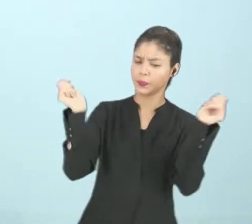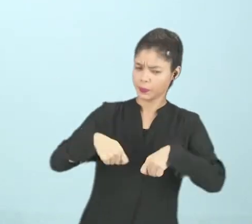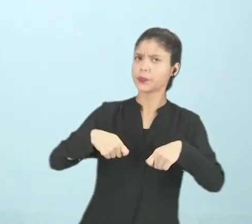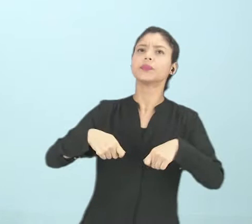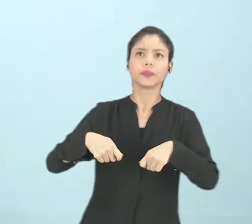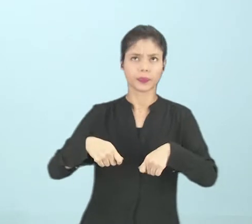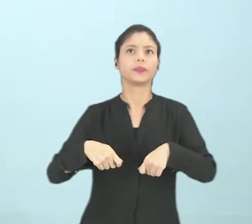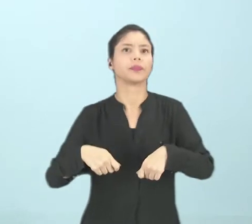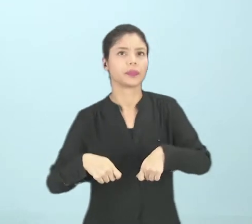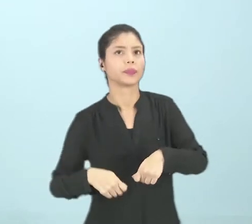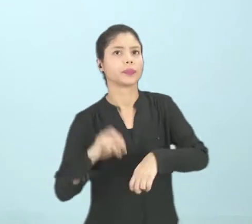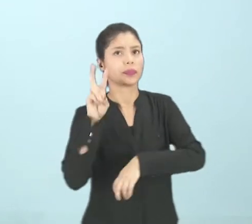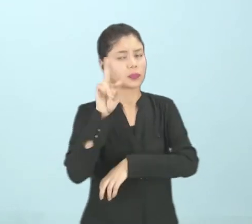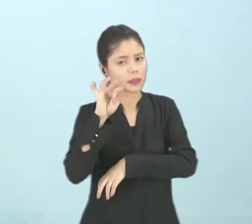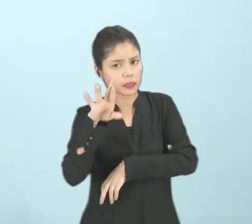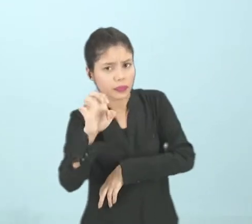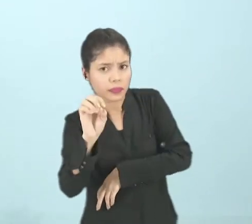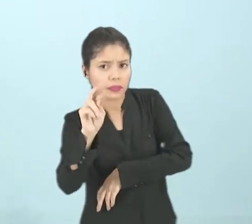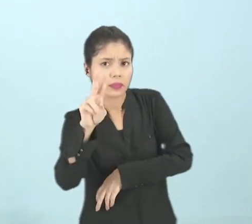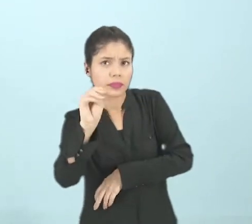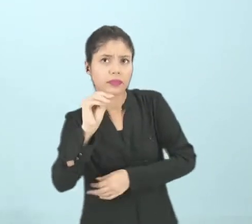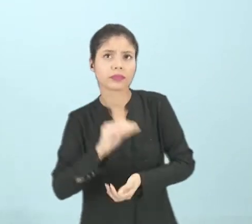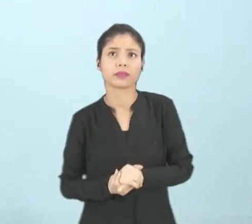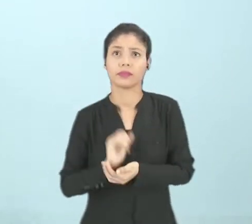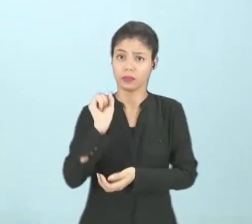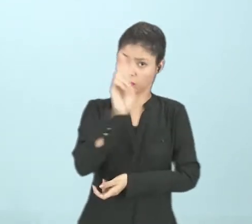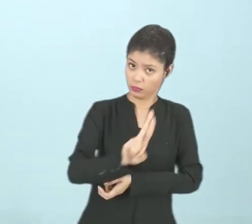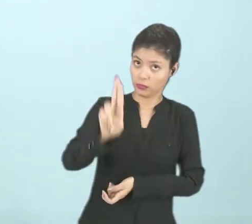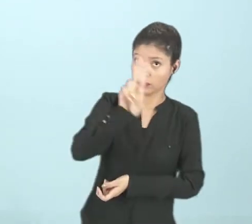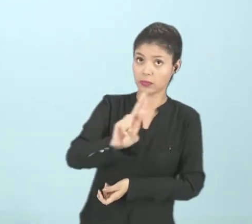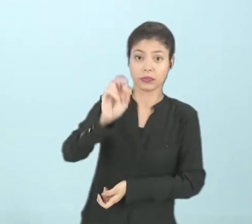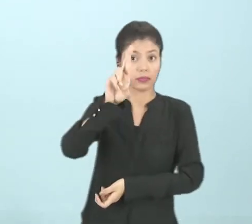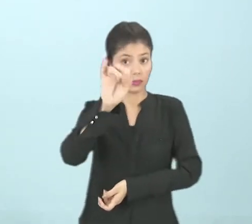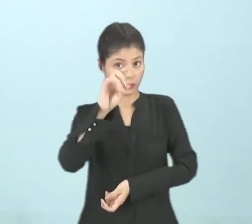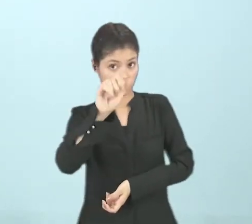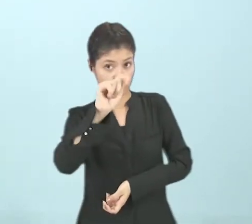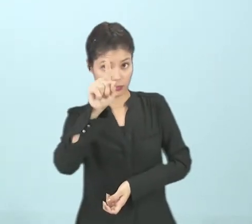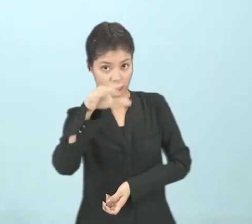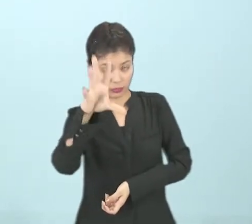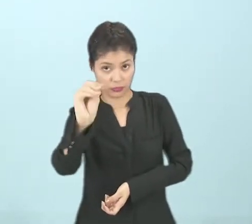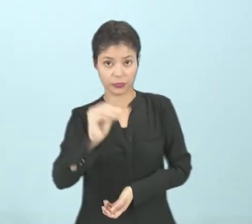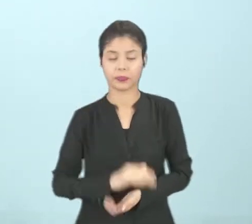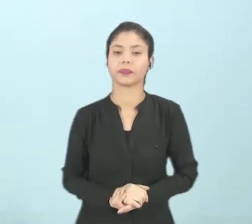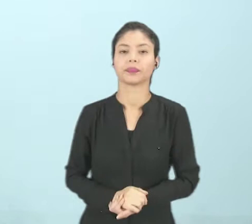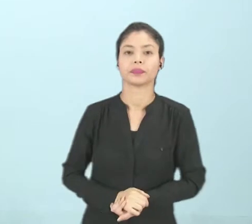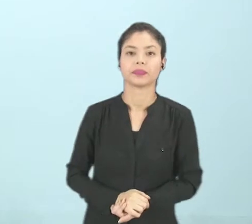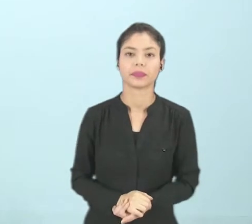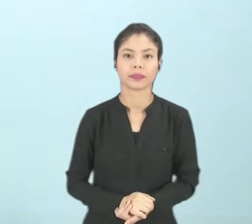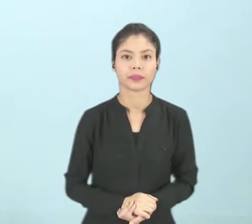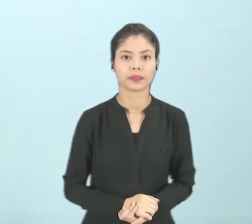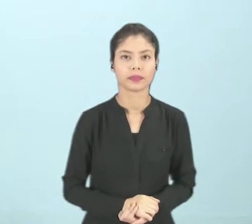de probabilidade de ocorrências de um determinado evento utilizando-se de uma razão.